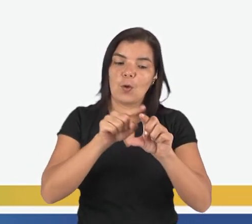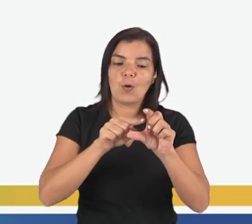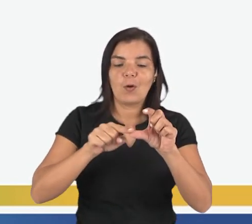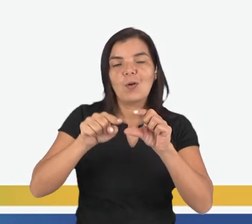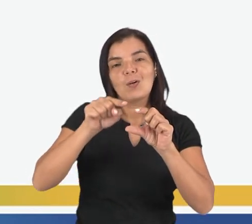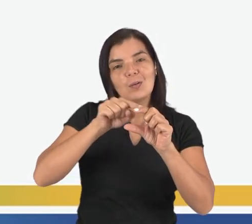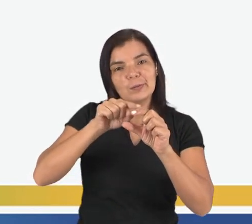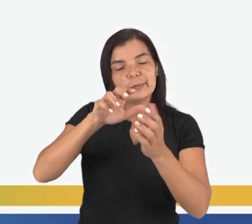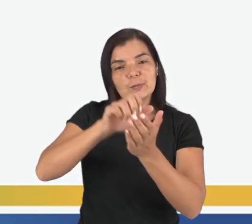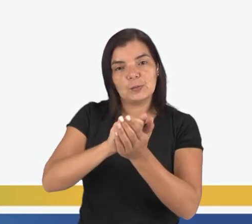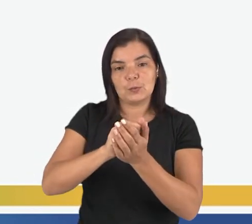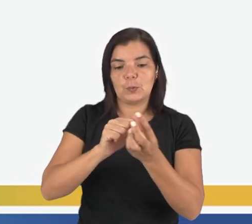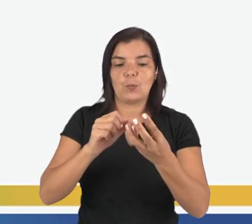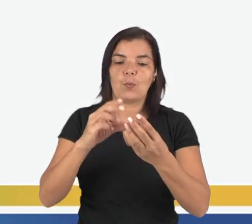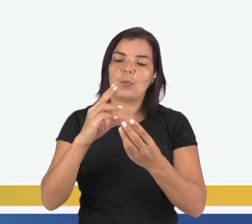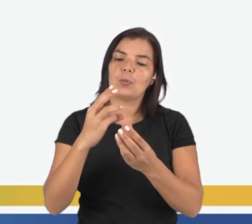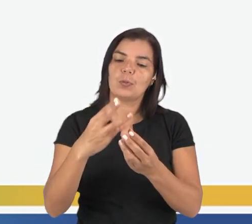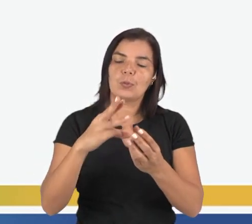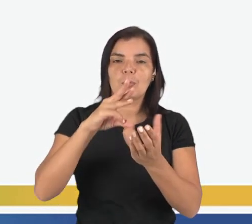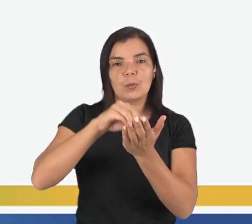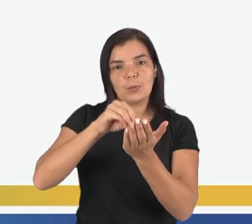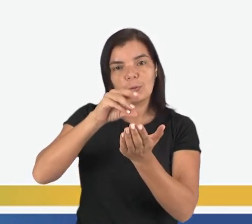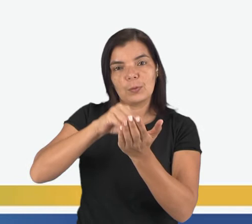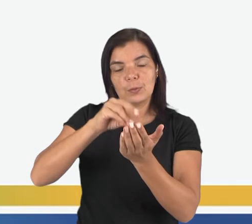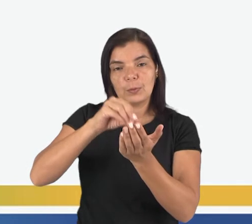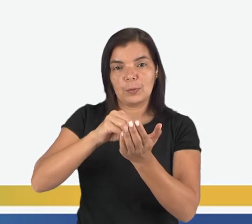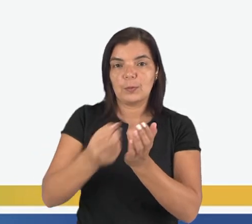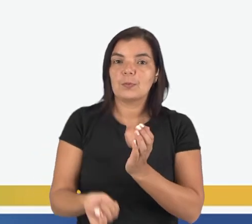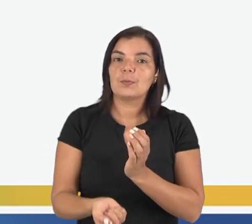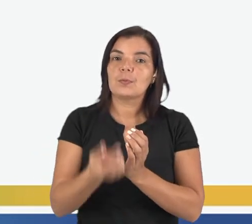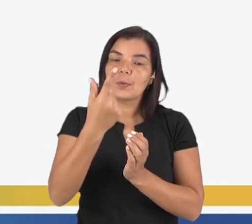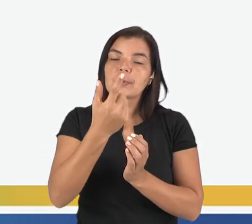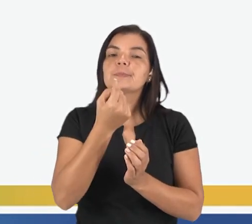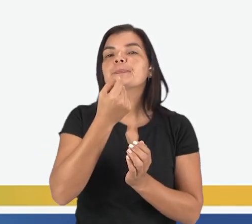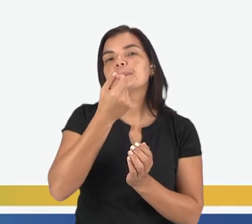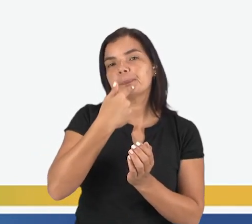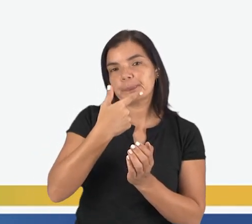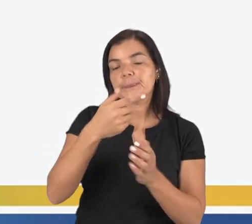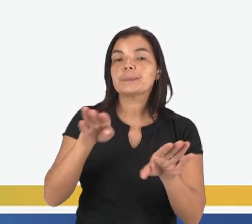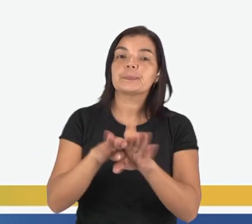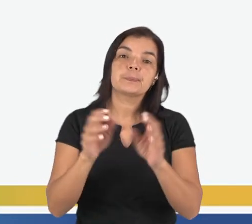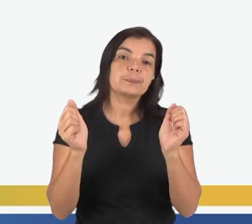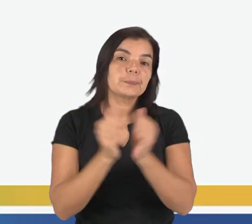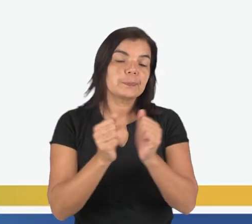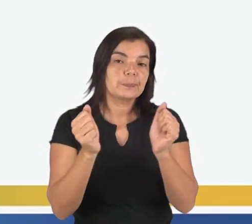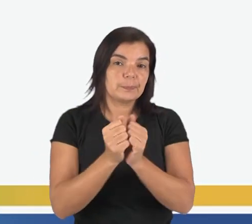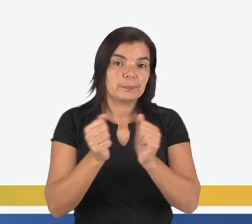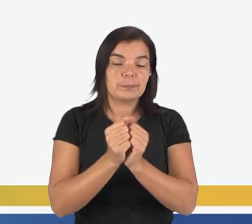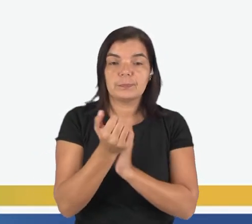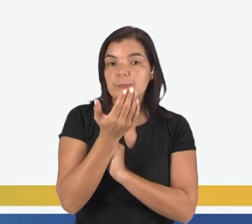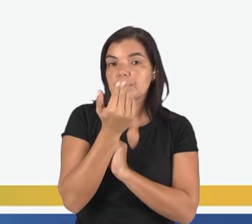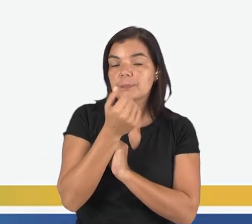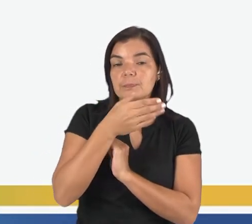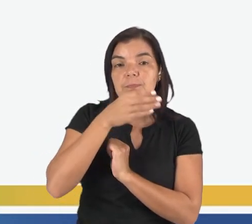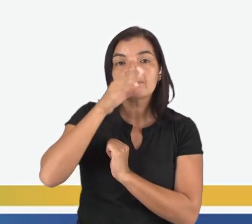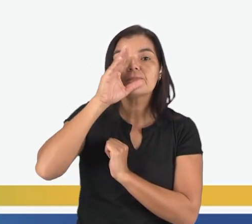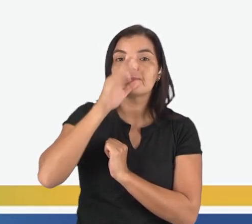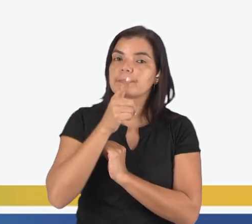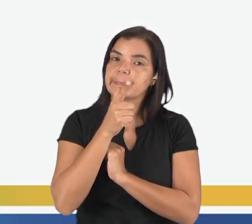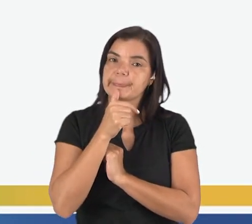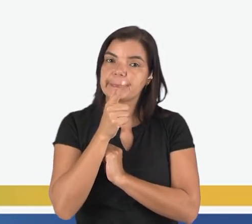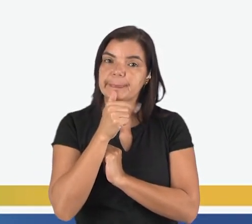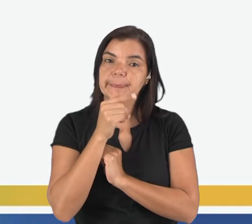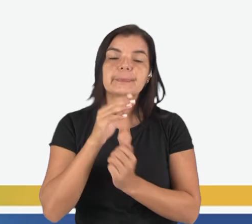que seguravam com 3 dedos, jogando-as com habilidade dentro da boca. Junto com as pelotas de comida, bebiam bastante